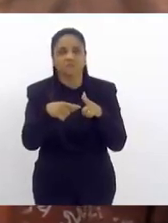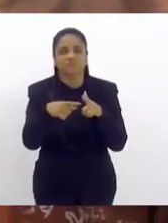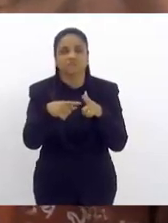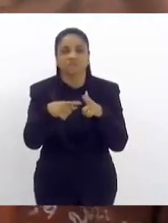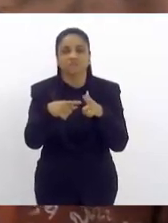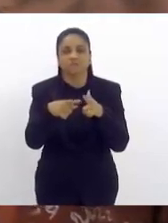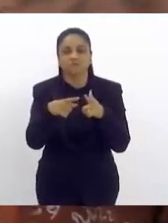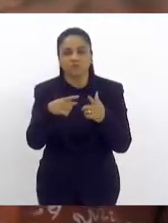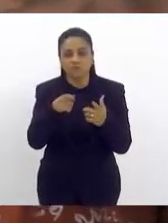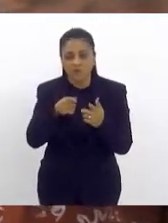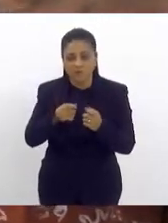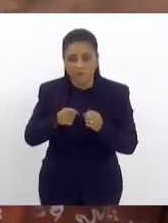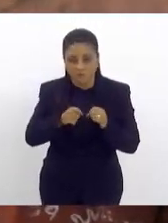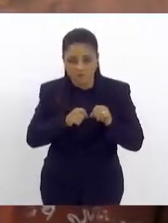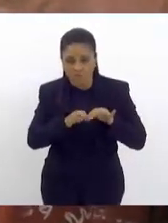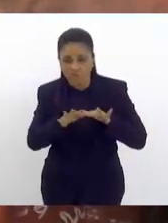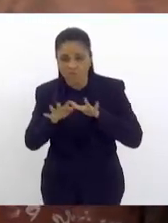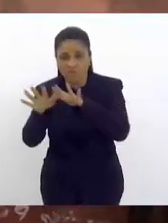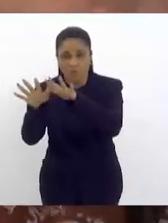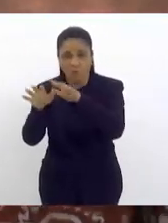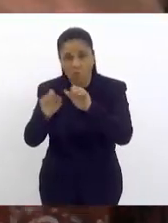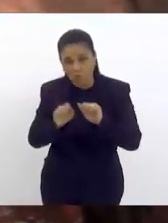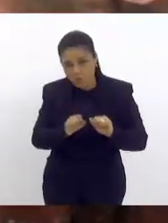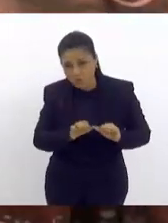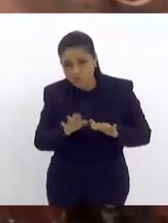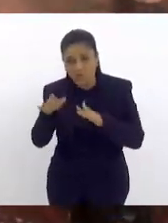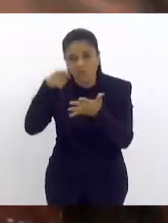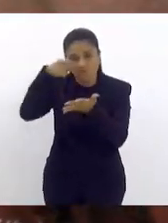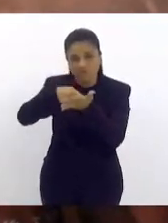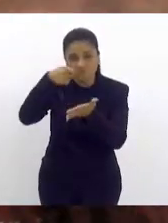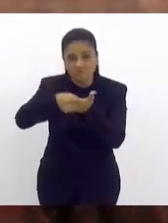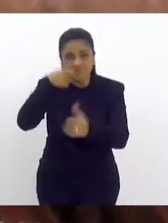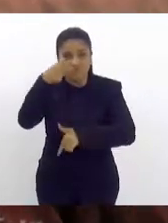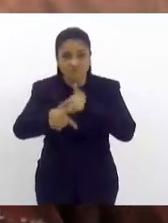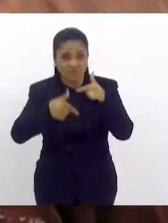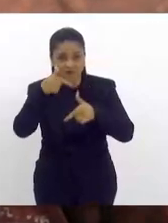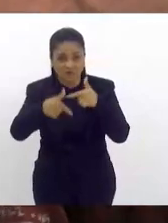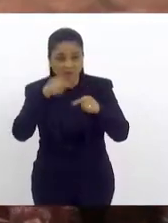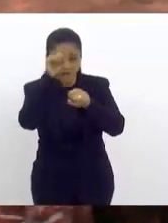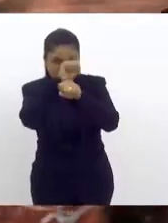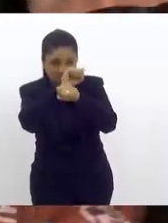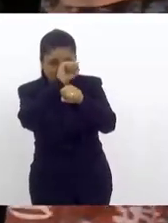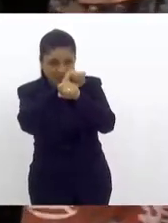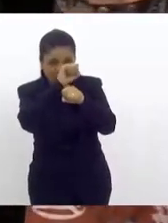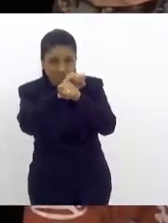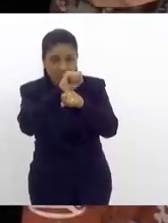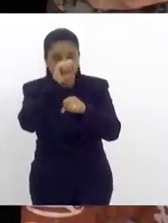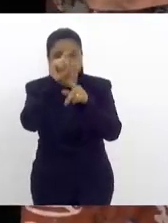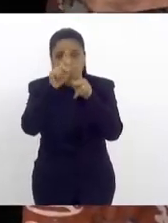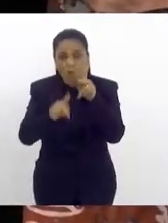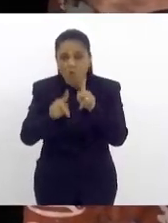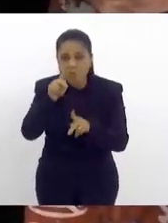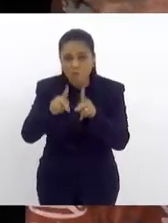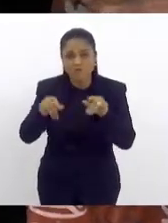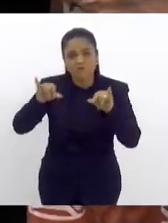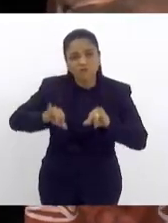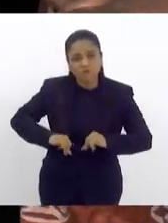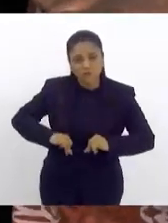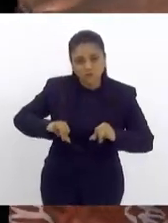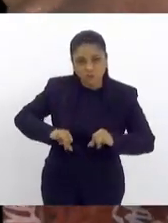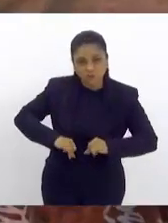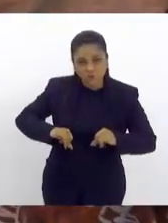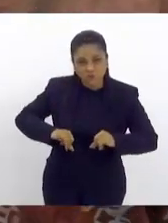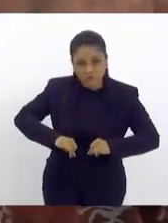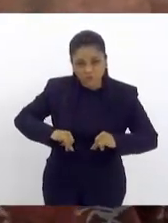diáspora forçada que incluiu como força de trabalho escravizada um povo que foi desmantelado da suas